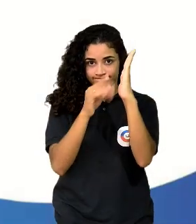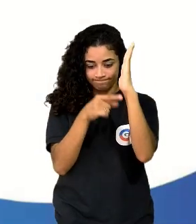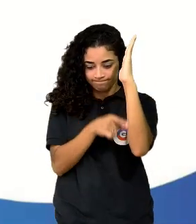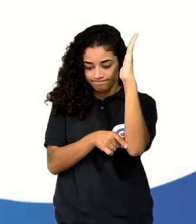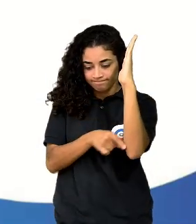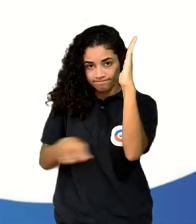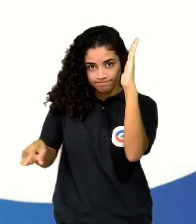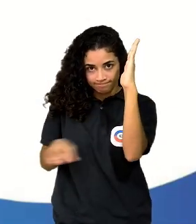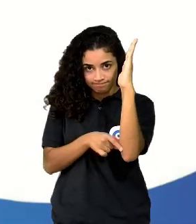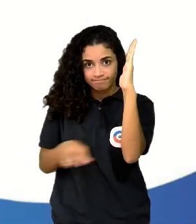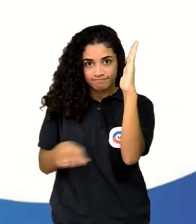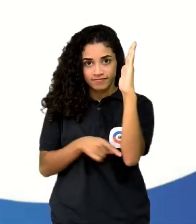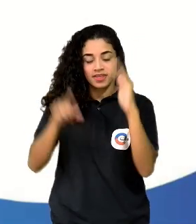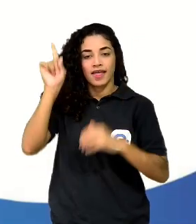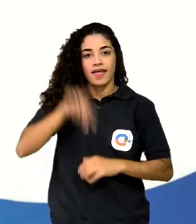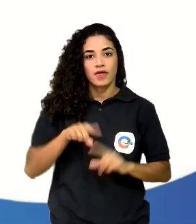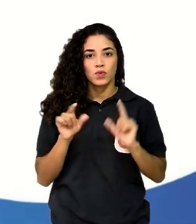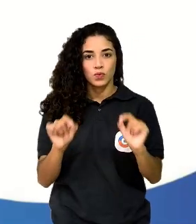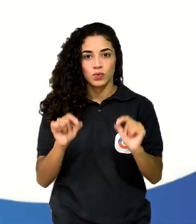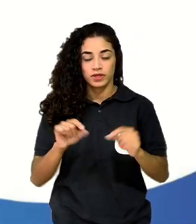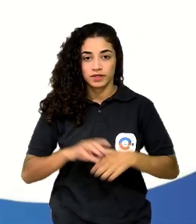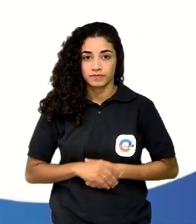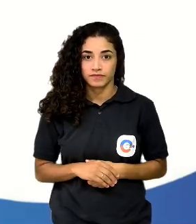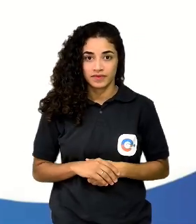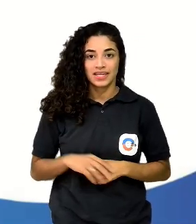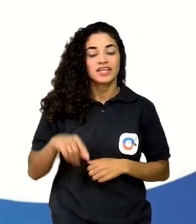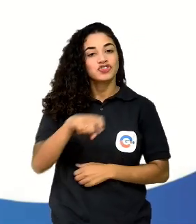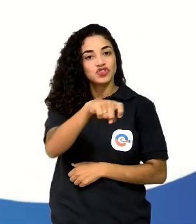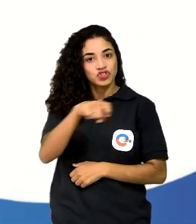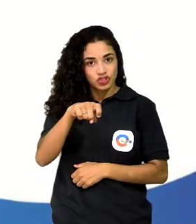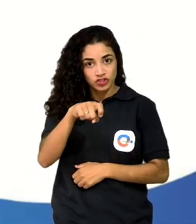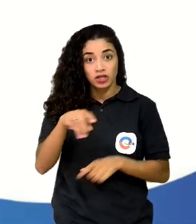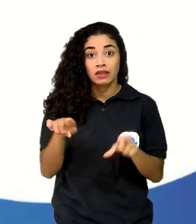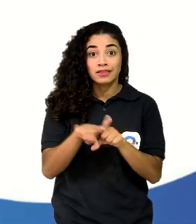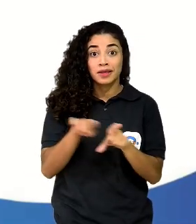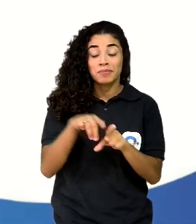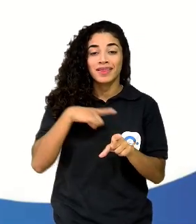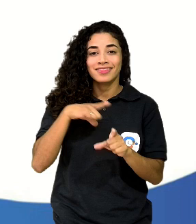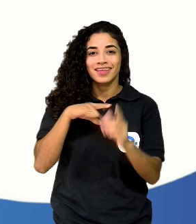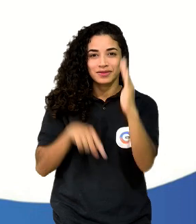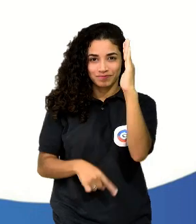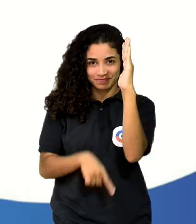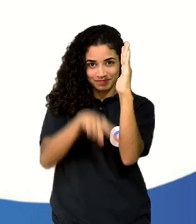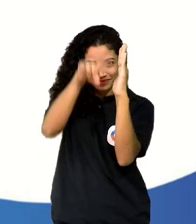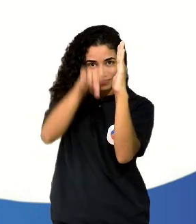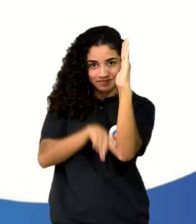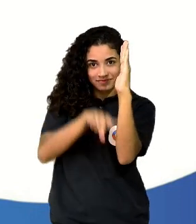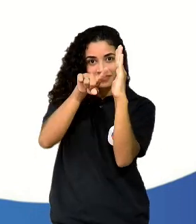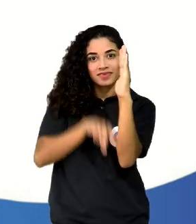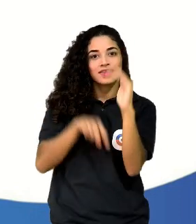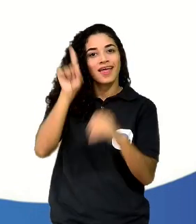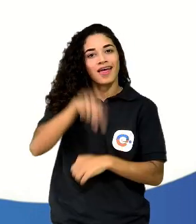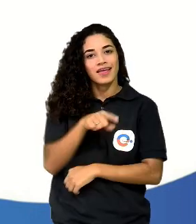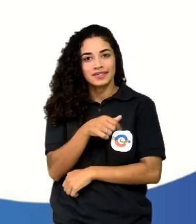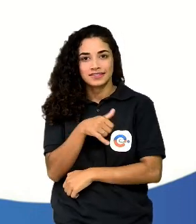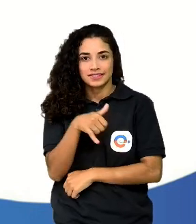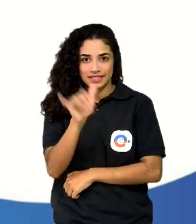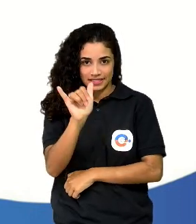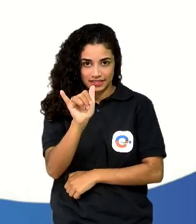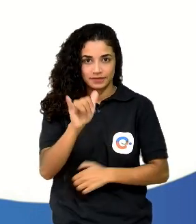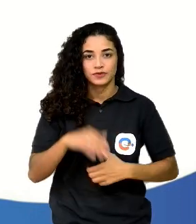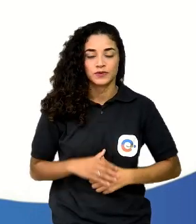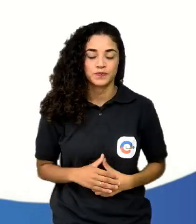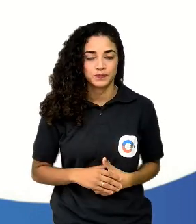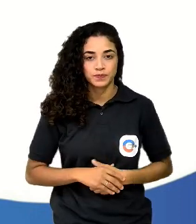que também é chamado de eixo X, e eu tenho o eixo vertical, que também é chamado do eixo